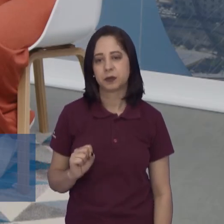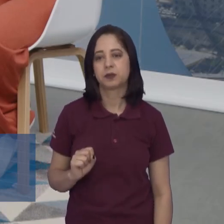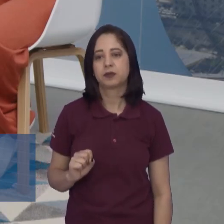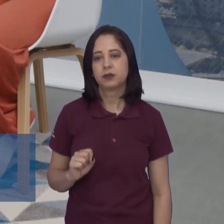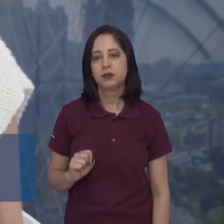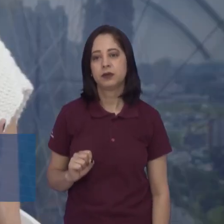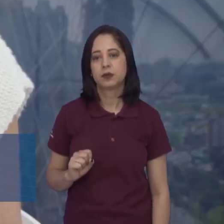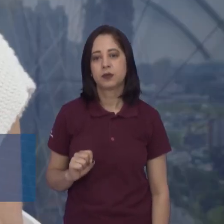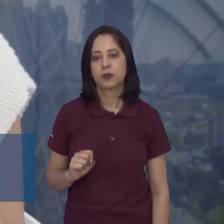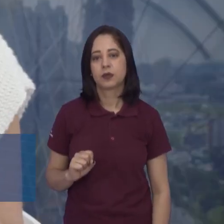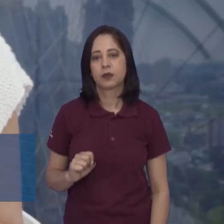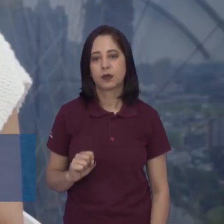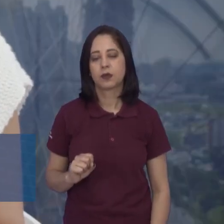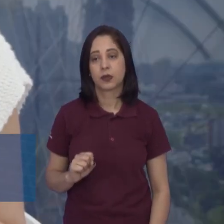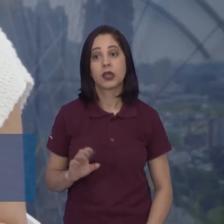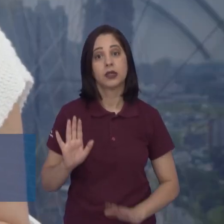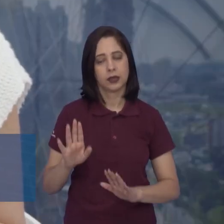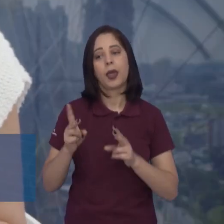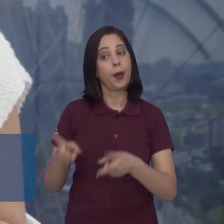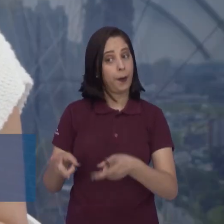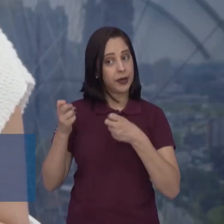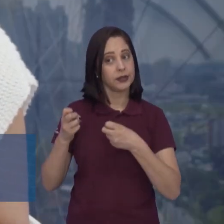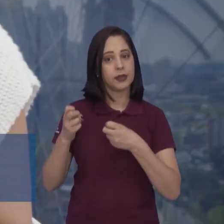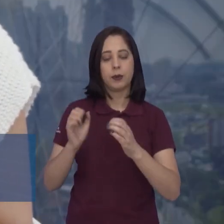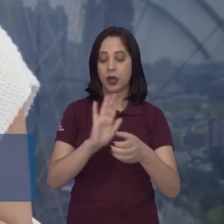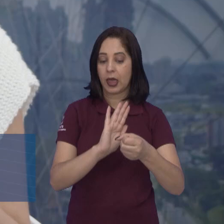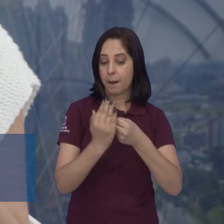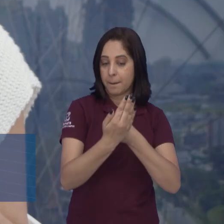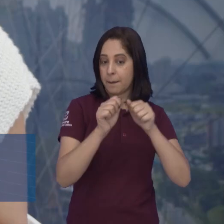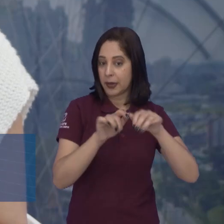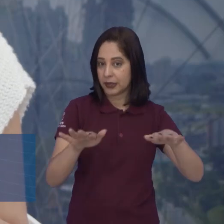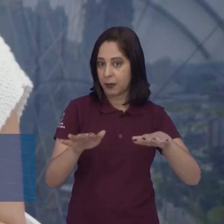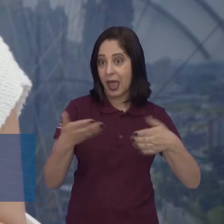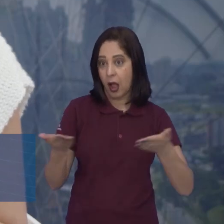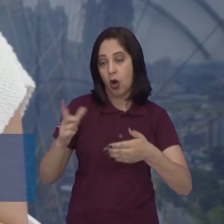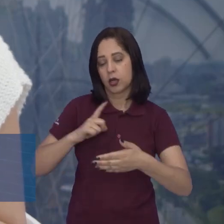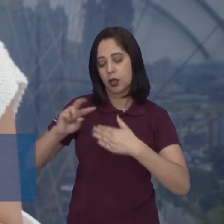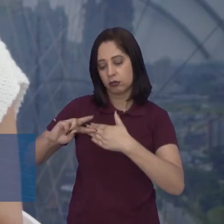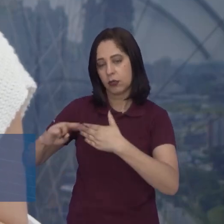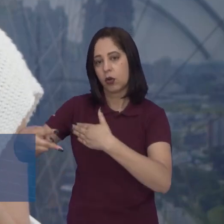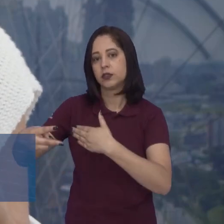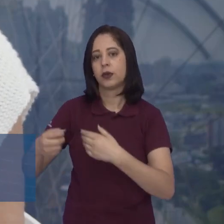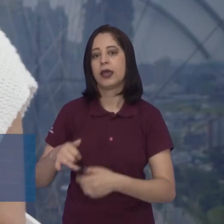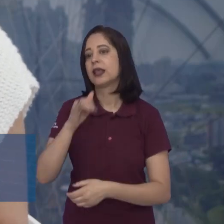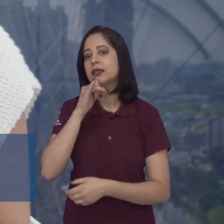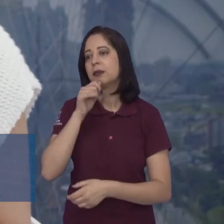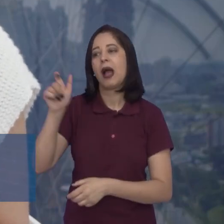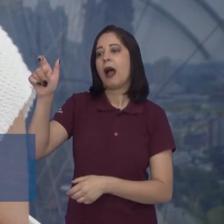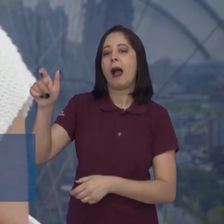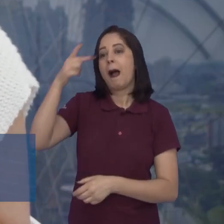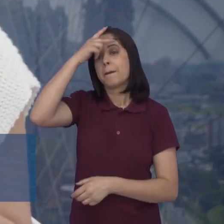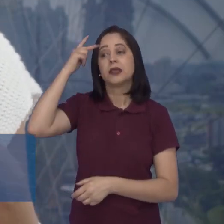isso também, né? São consequências da pandemia, do home office, da possibilidade de estar só 2 vezes na semana em São Paulo. Então, é possível você estar